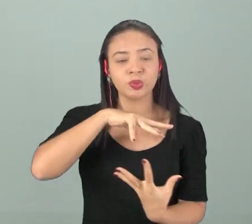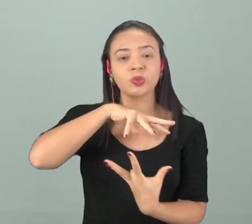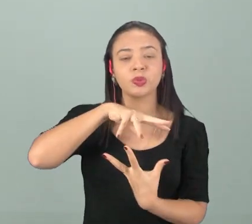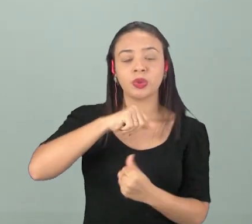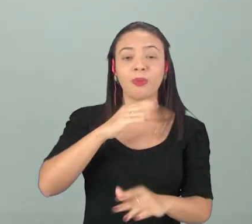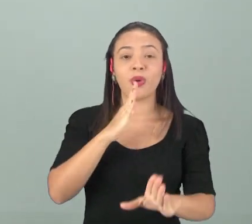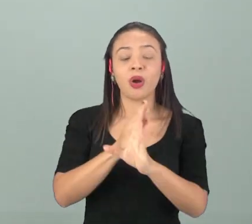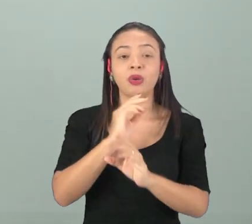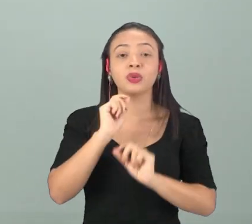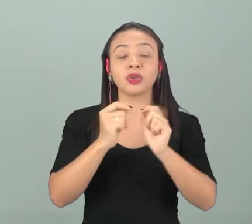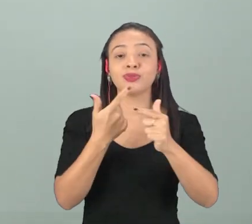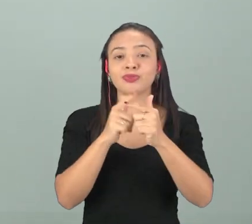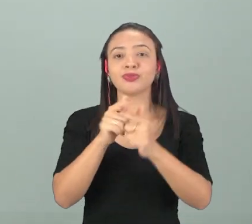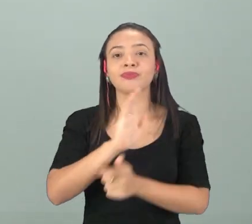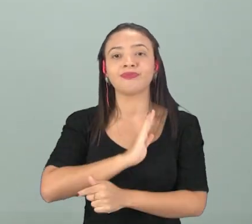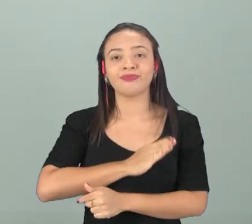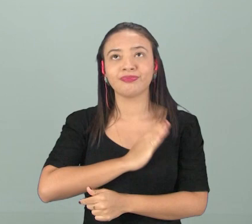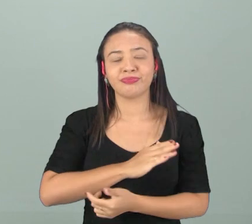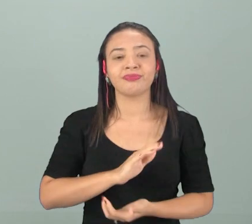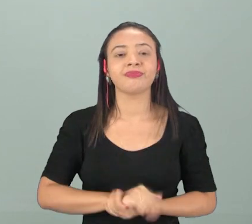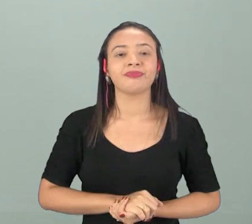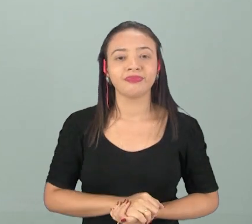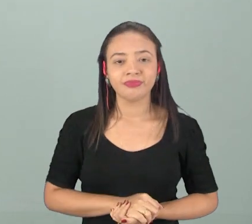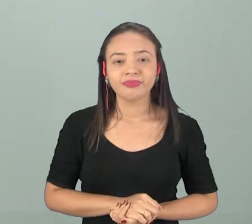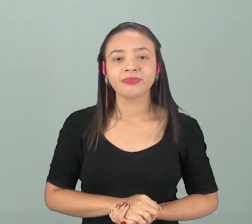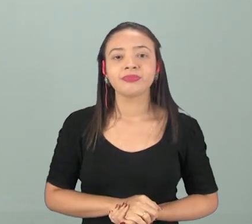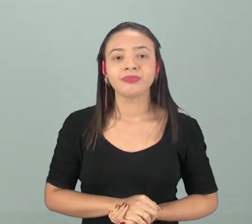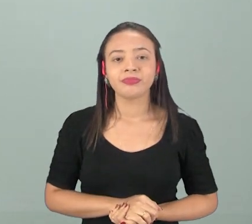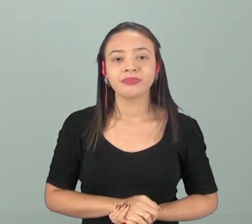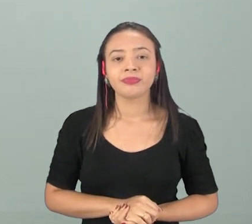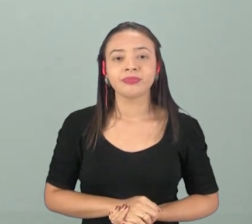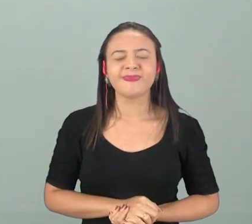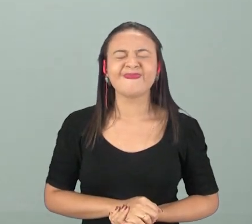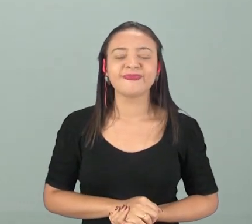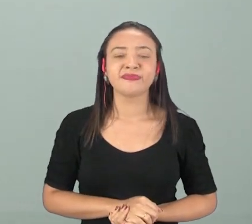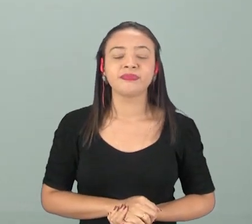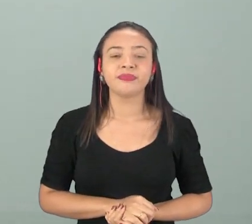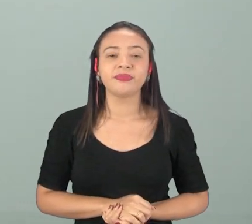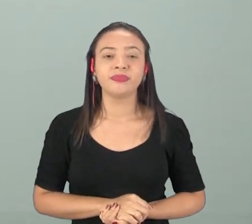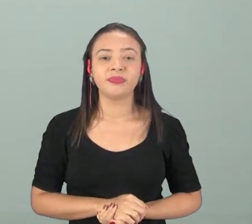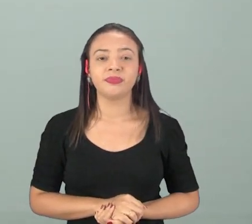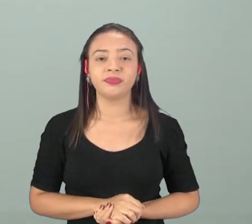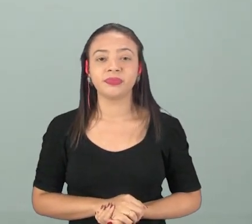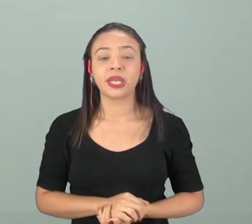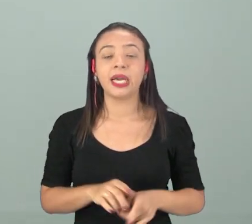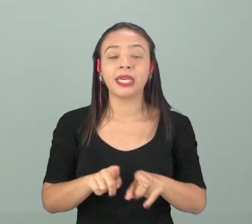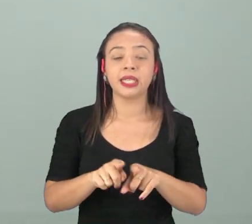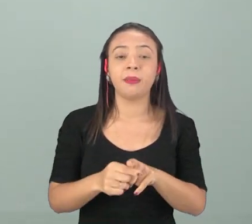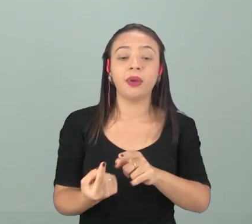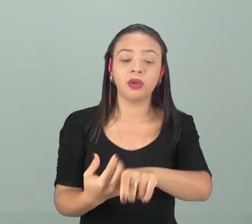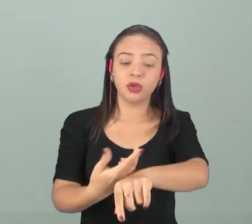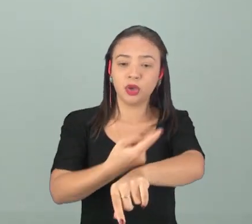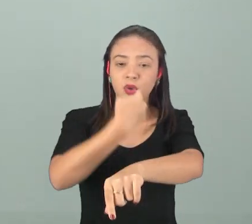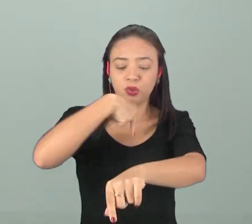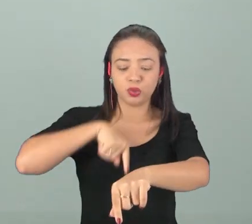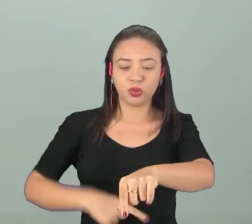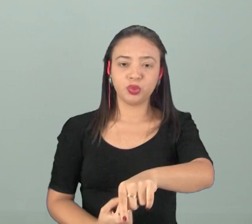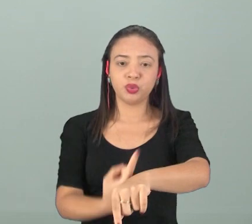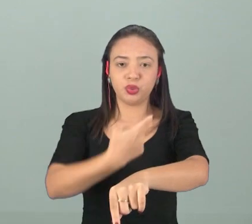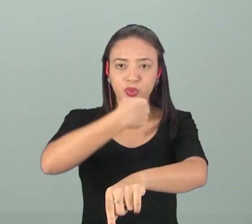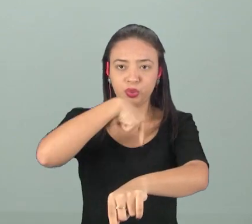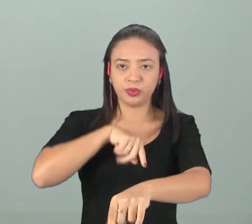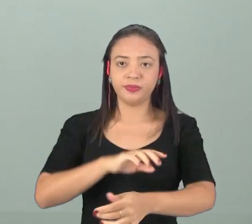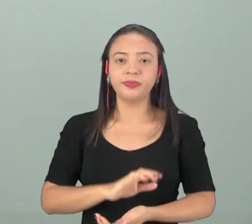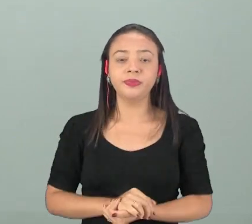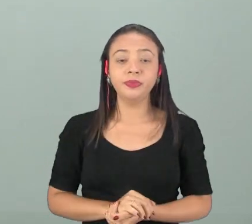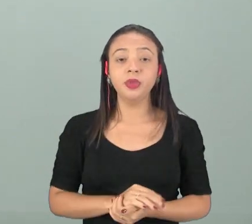mundo, são por conta de doenças cardiovasculares, doenças que afetam aí, o sistema circulatório. E aí,